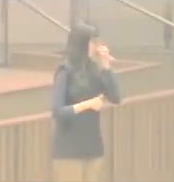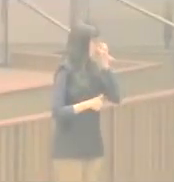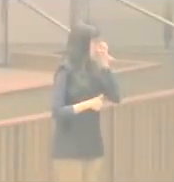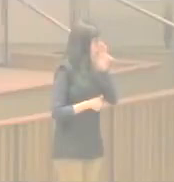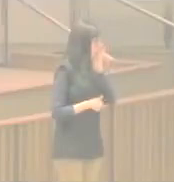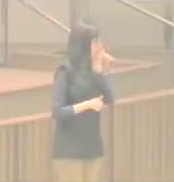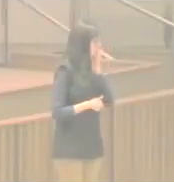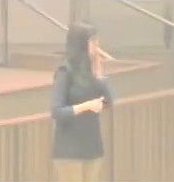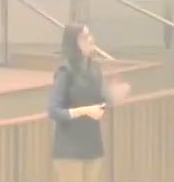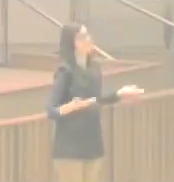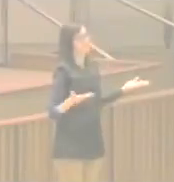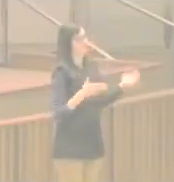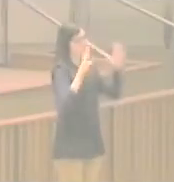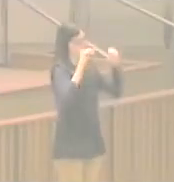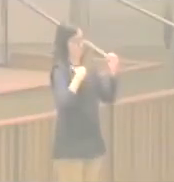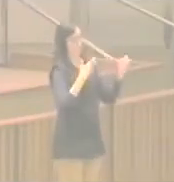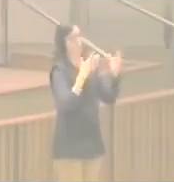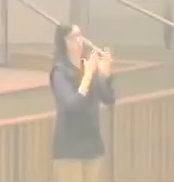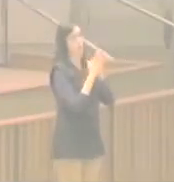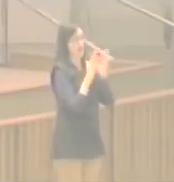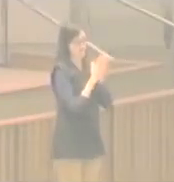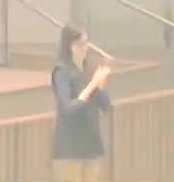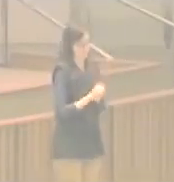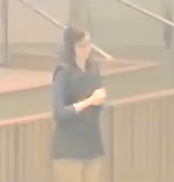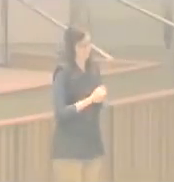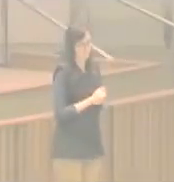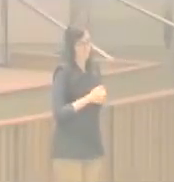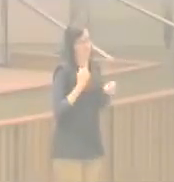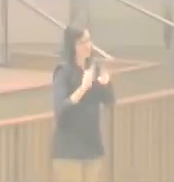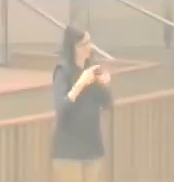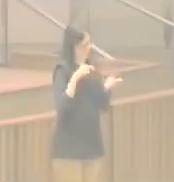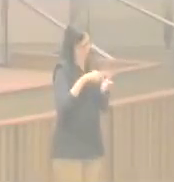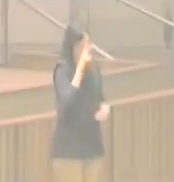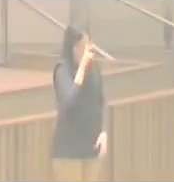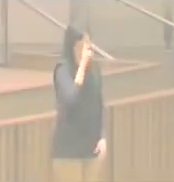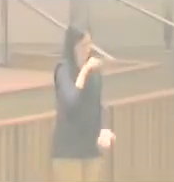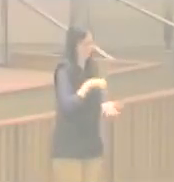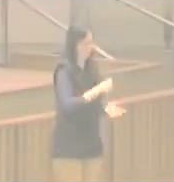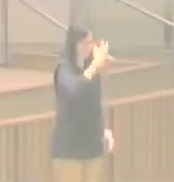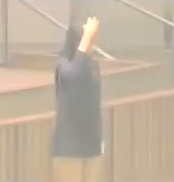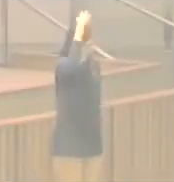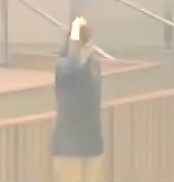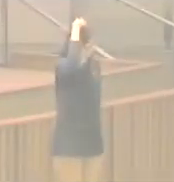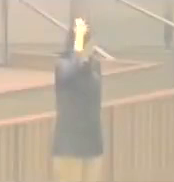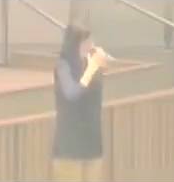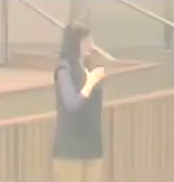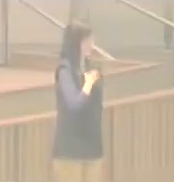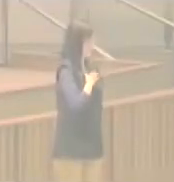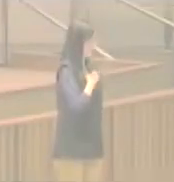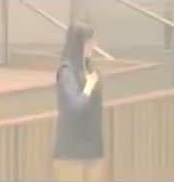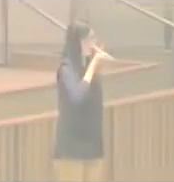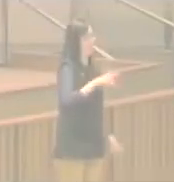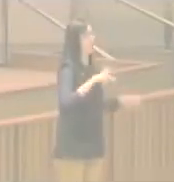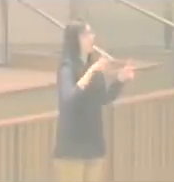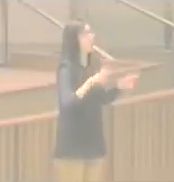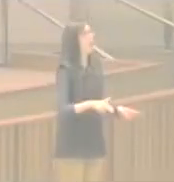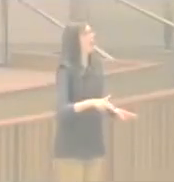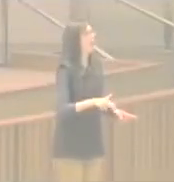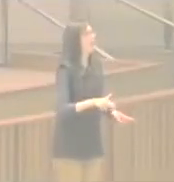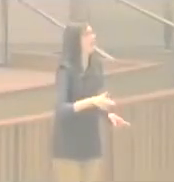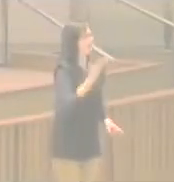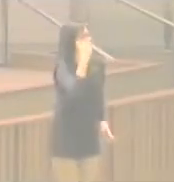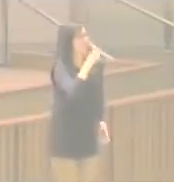Nessa noite eu queria orar com pessoas aqui, porque a história de Manassés é como que se fosse a história do filho pródigo do